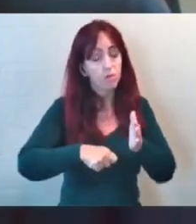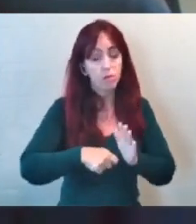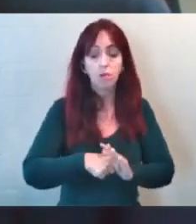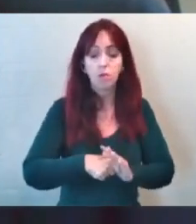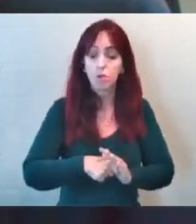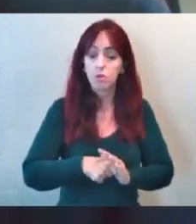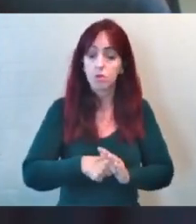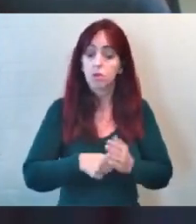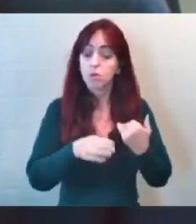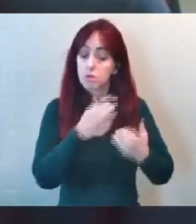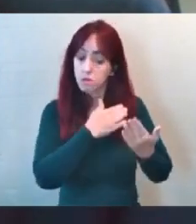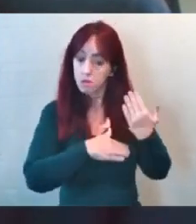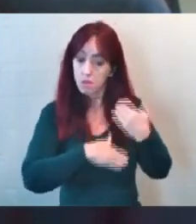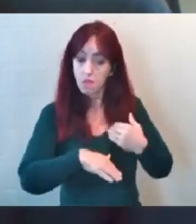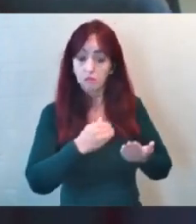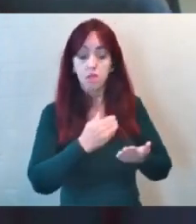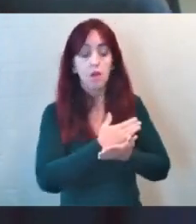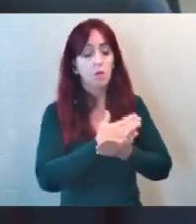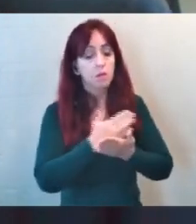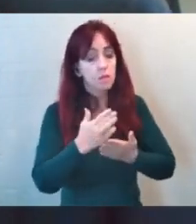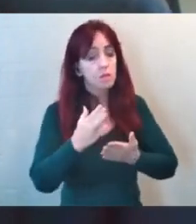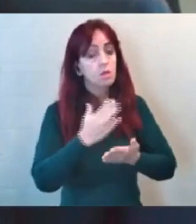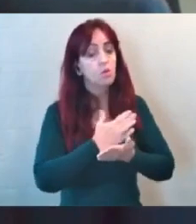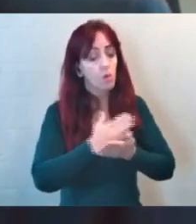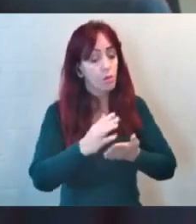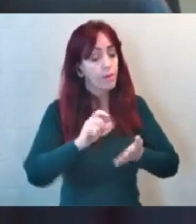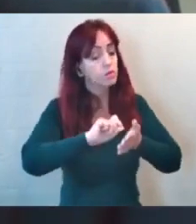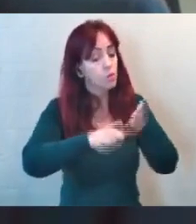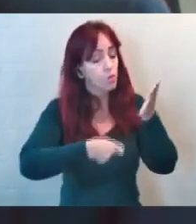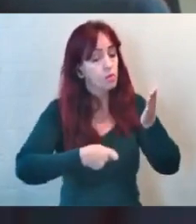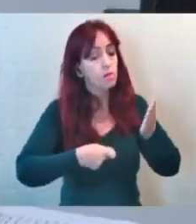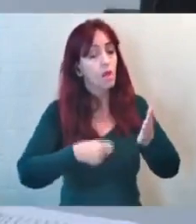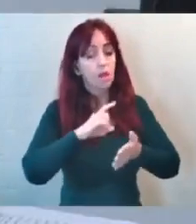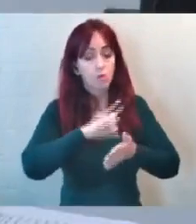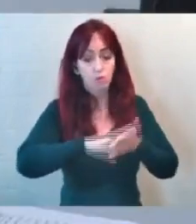desde que aconteceu a celebração dos contratos aí.